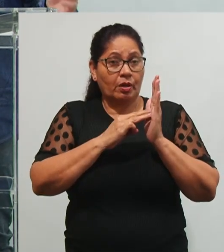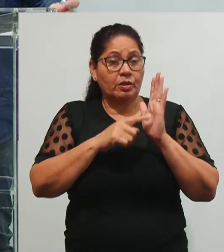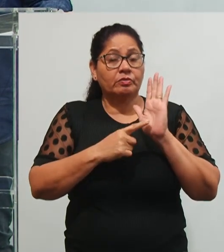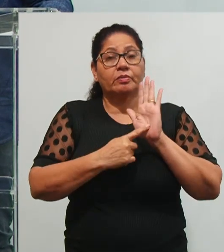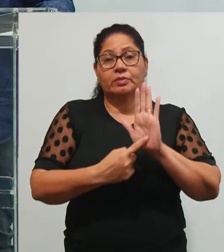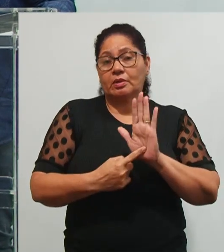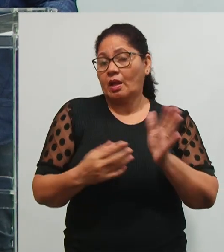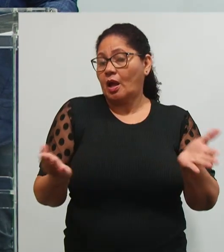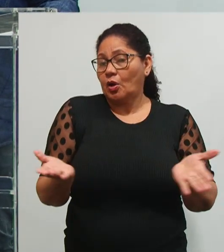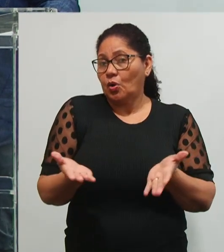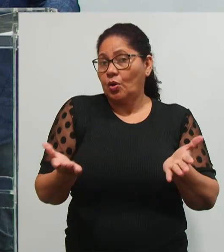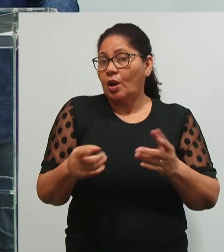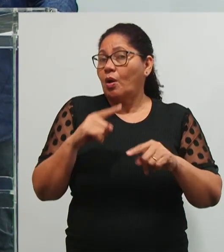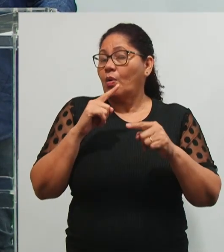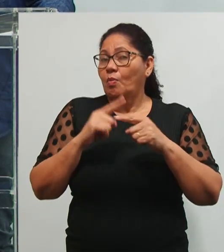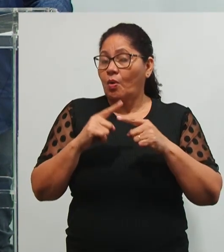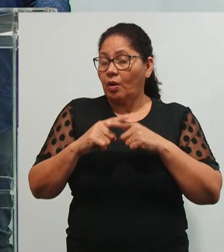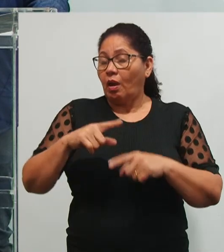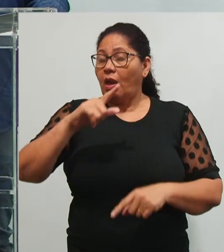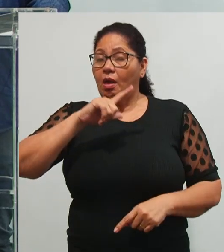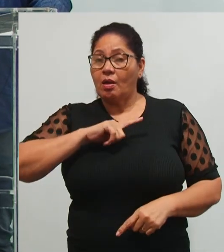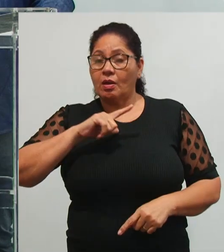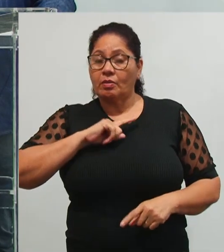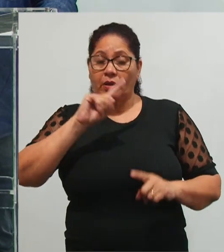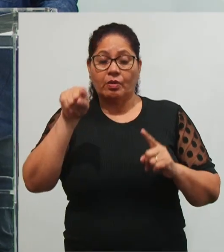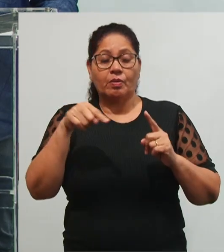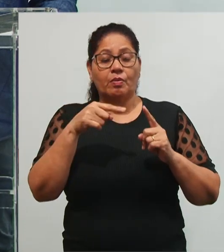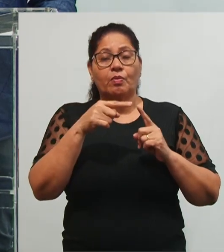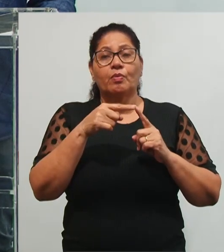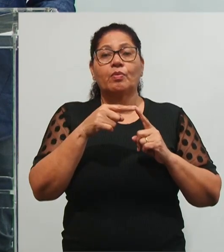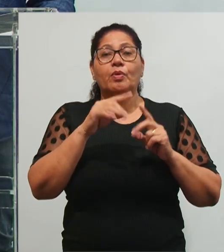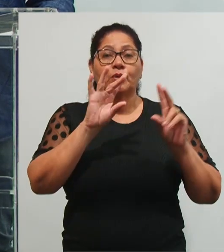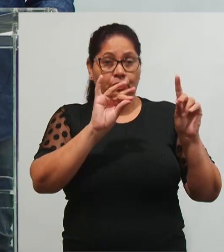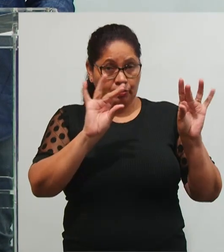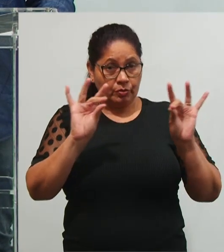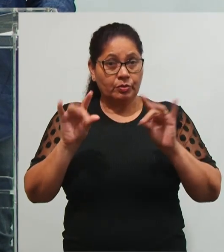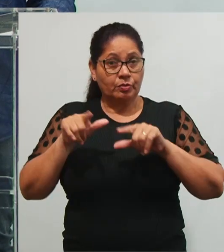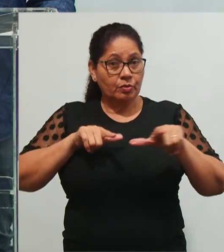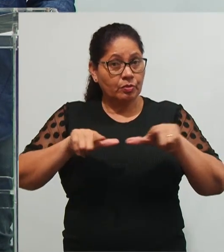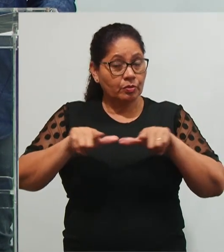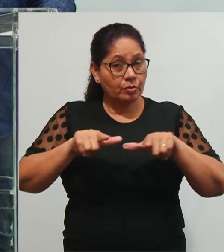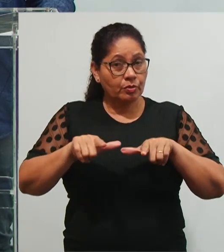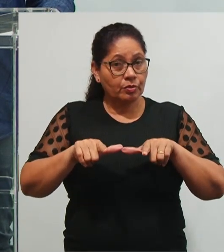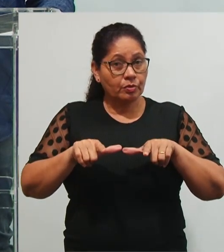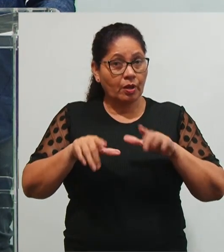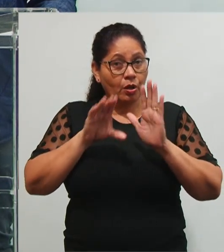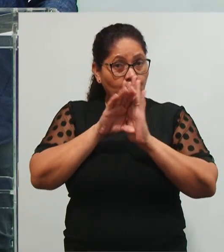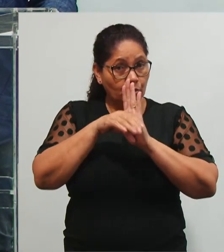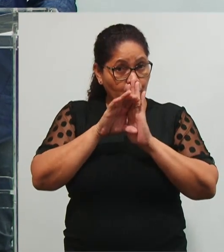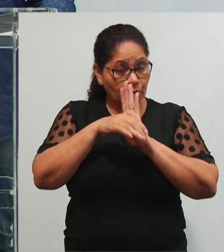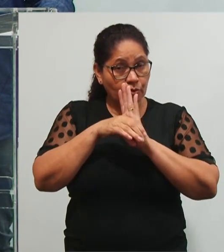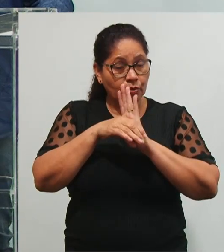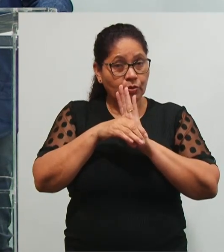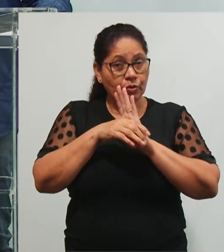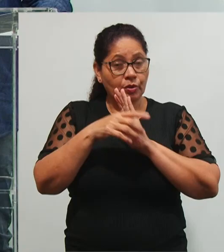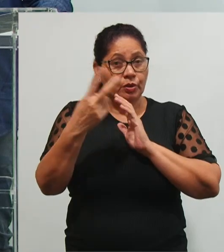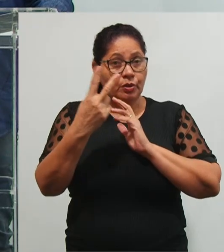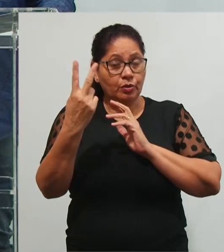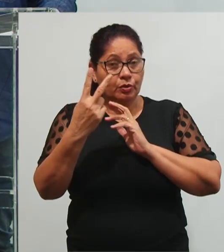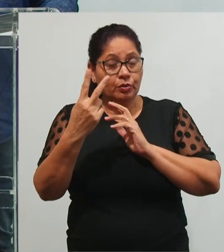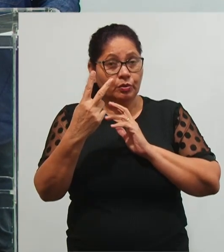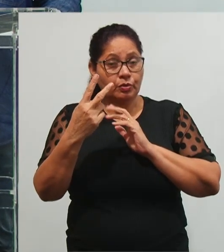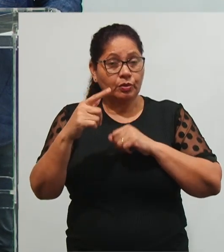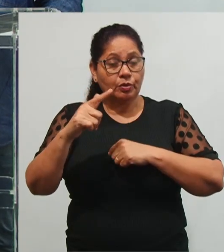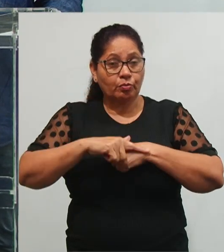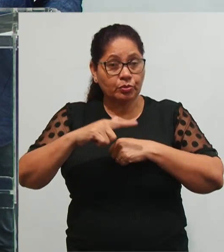vamos apresentar agora. Porque eu tenho um objetivo específico que trabalha conceitos, eu tenho um segundo